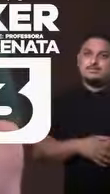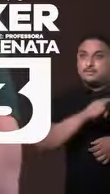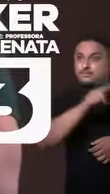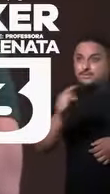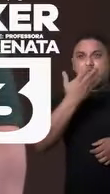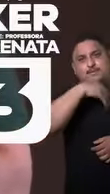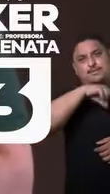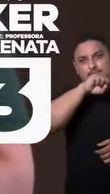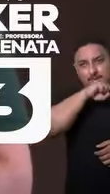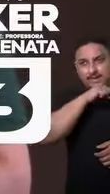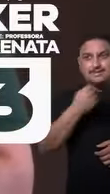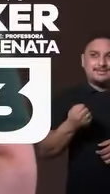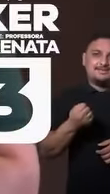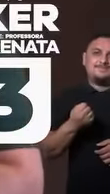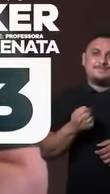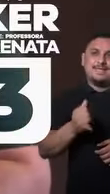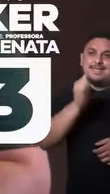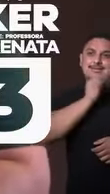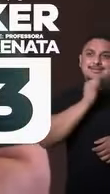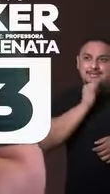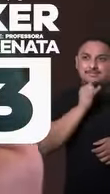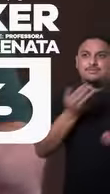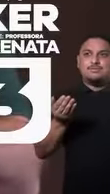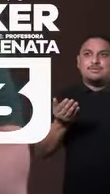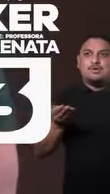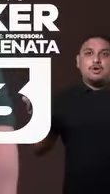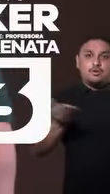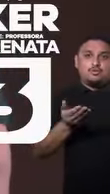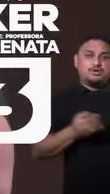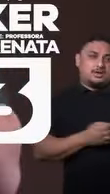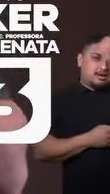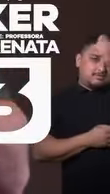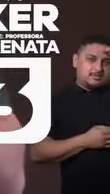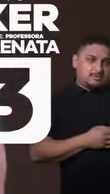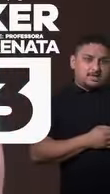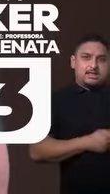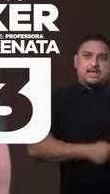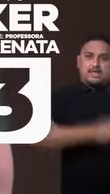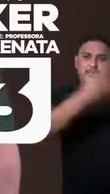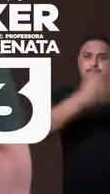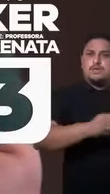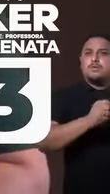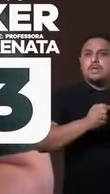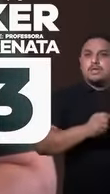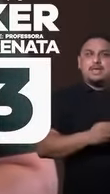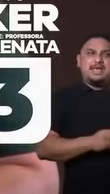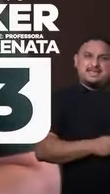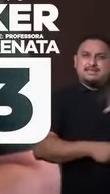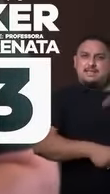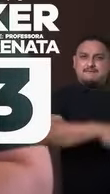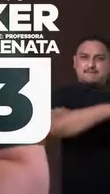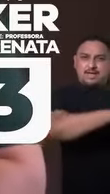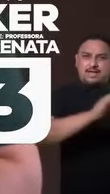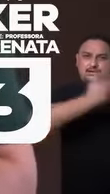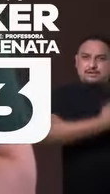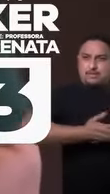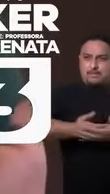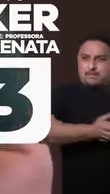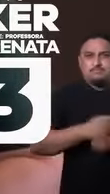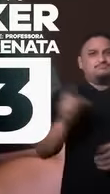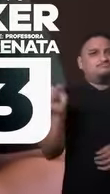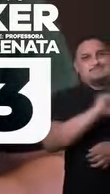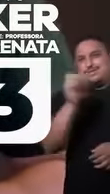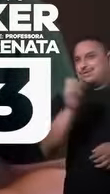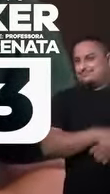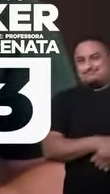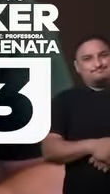que hoje os números da prefeitura não são os números reais em relação a crianças fora da creche. Não são, prefeito, 11 mil crianças.